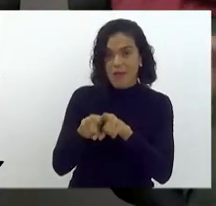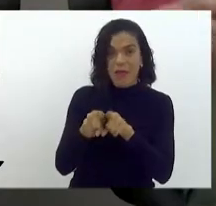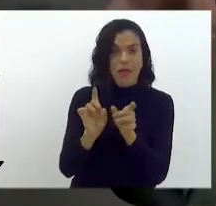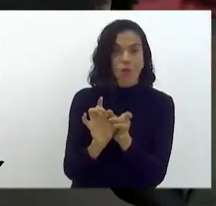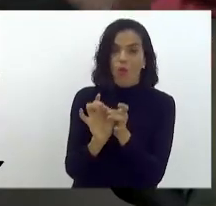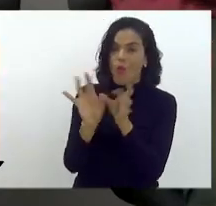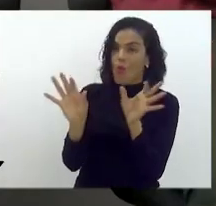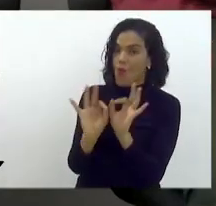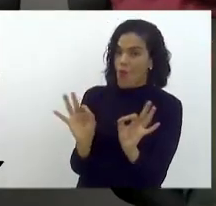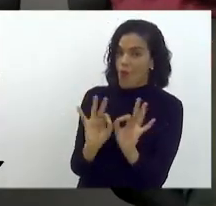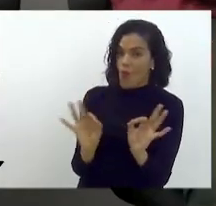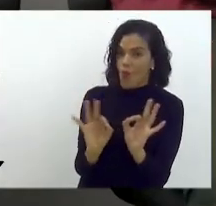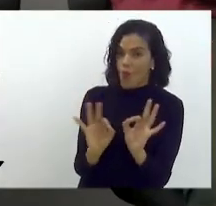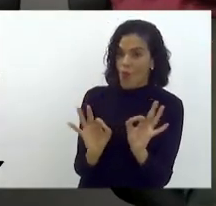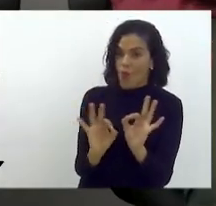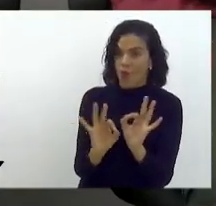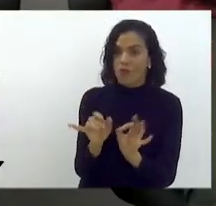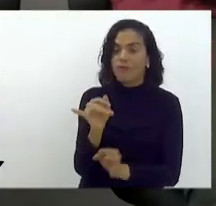autorizada